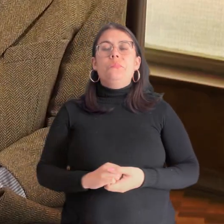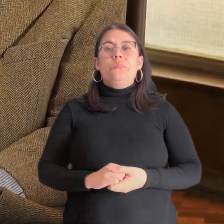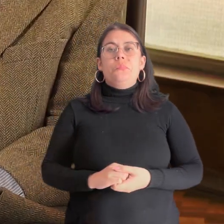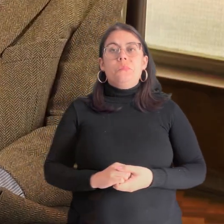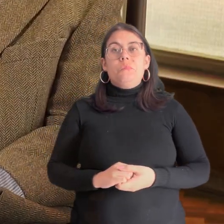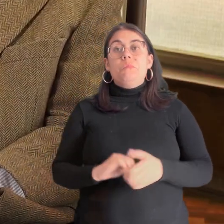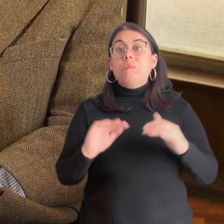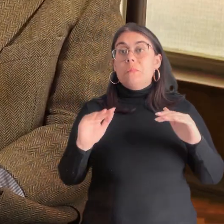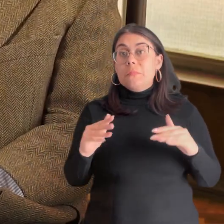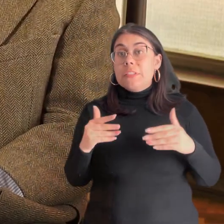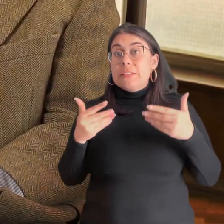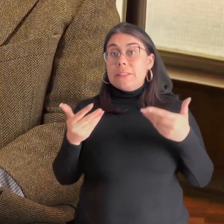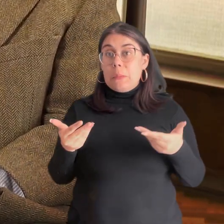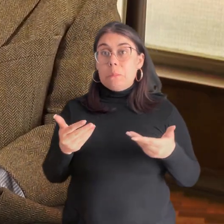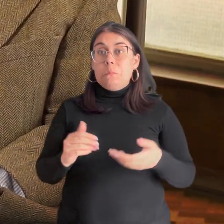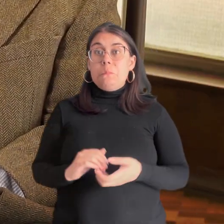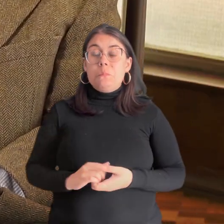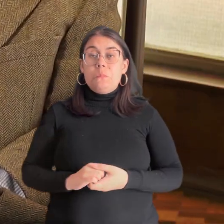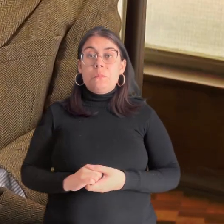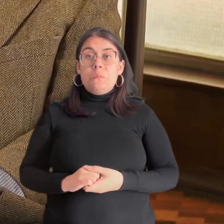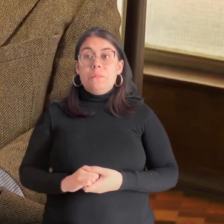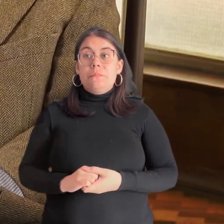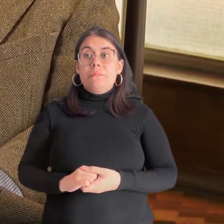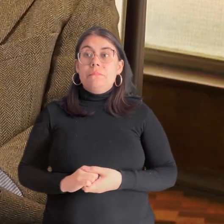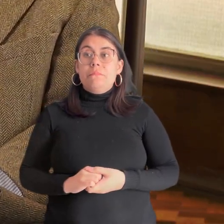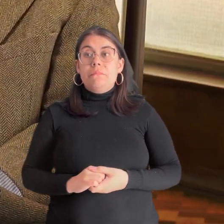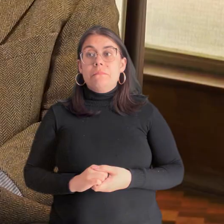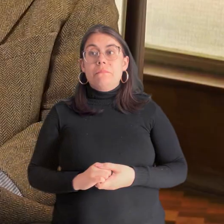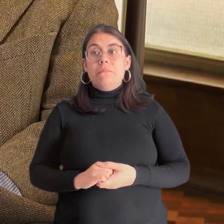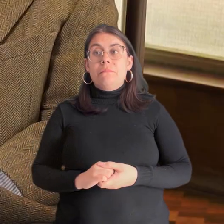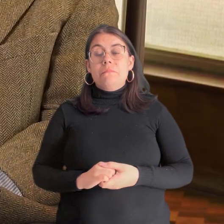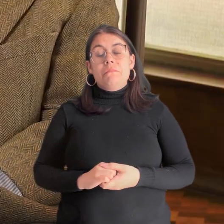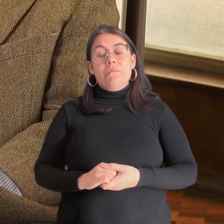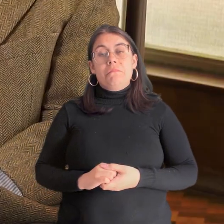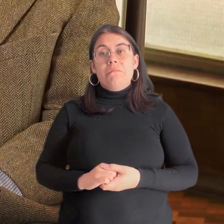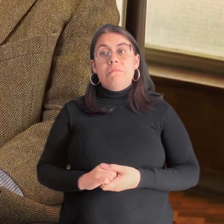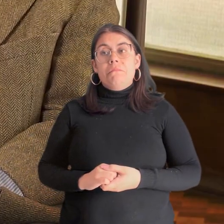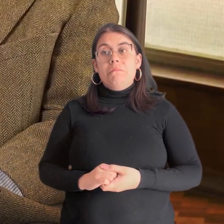Então, de certa maneira, eu